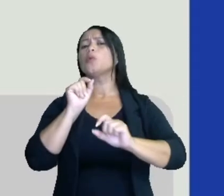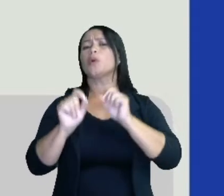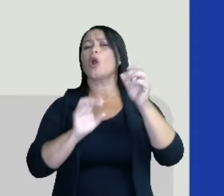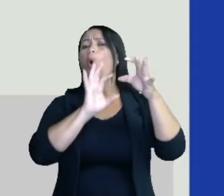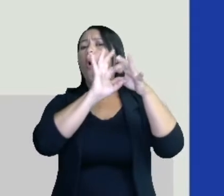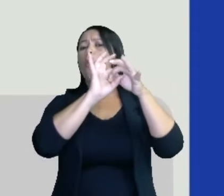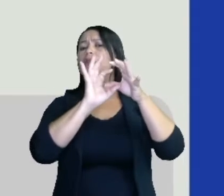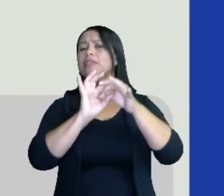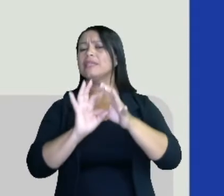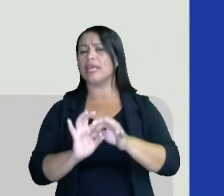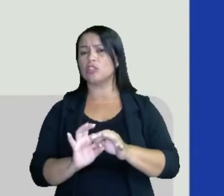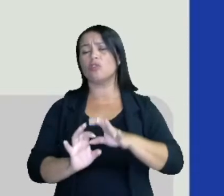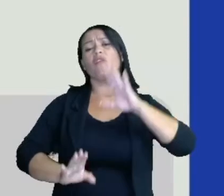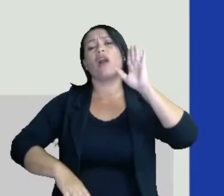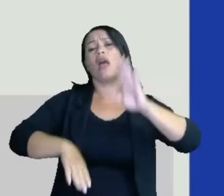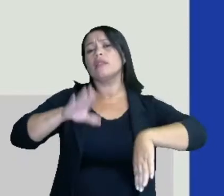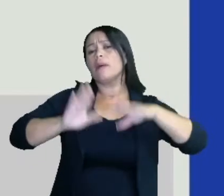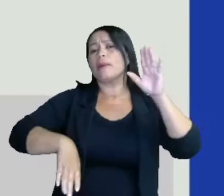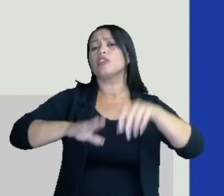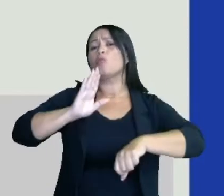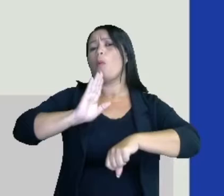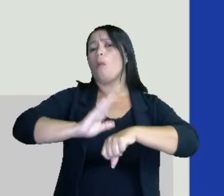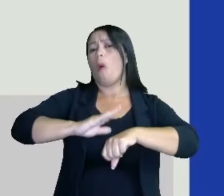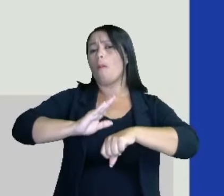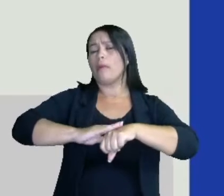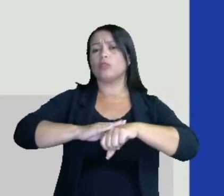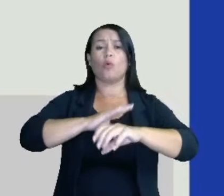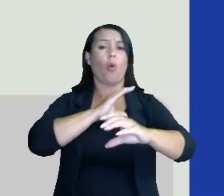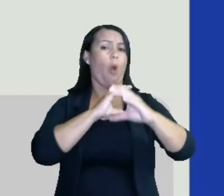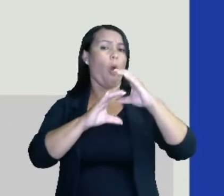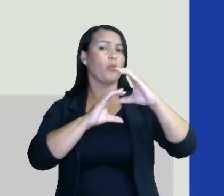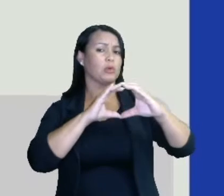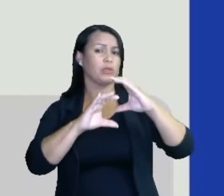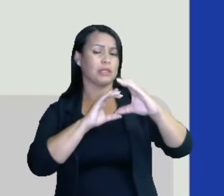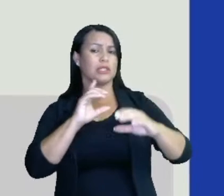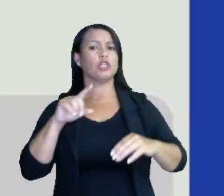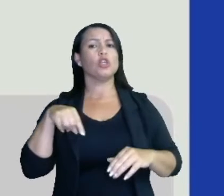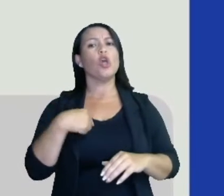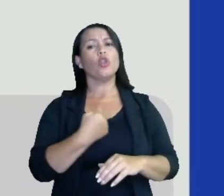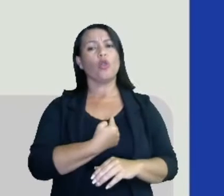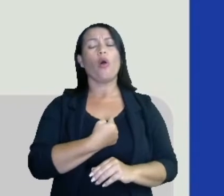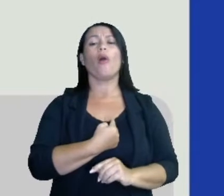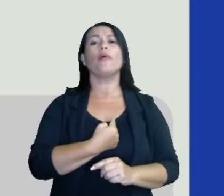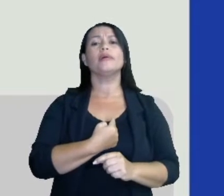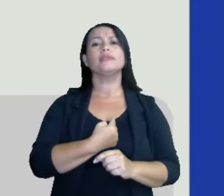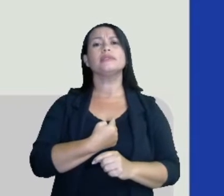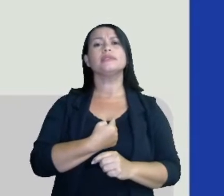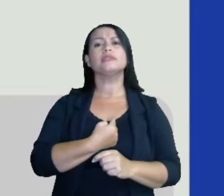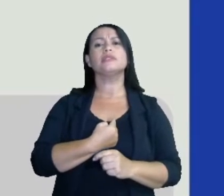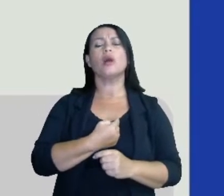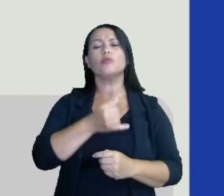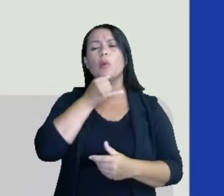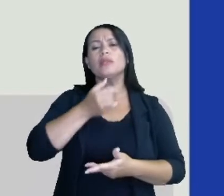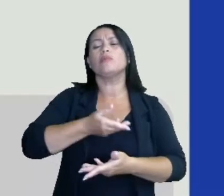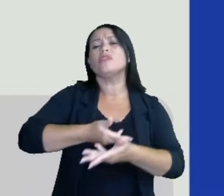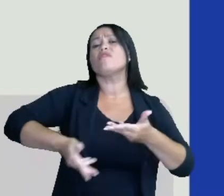é aquela situação comunicacional em que nós estamos